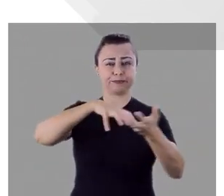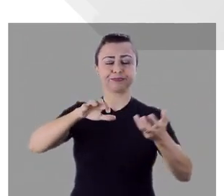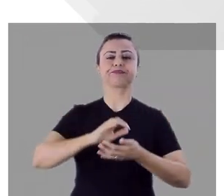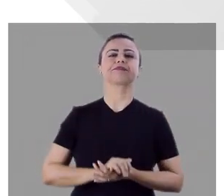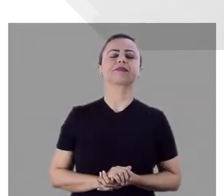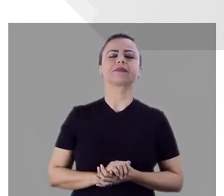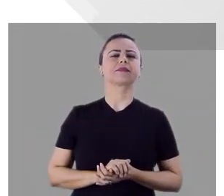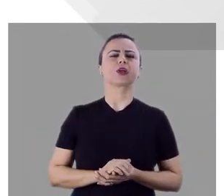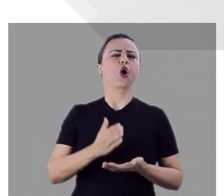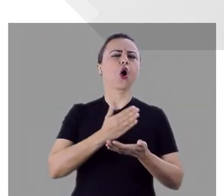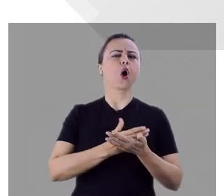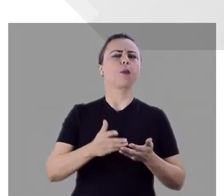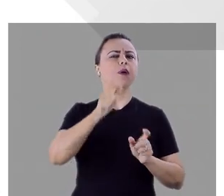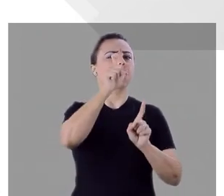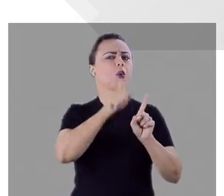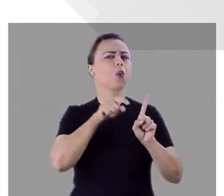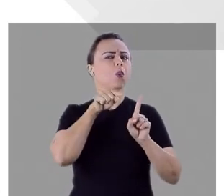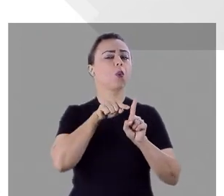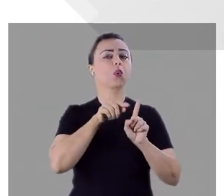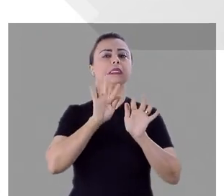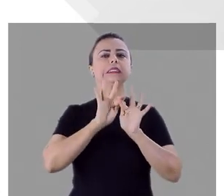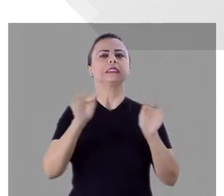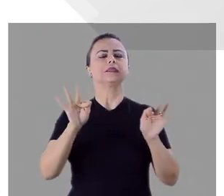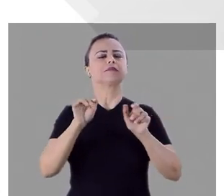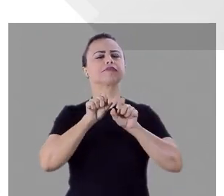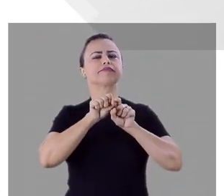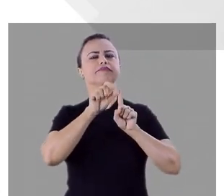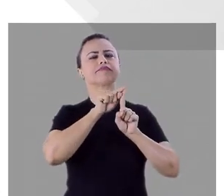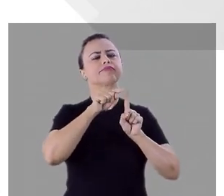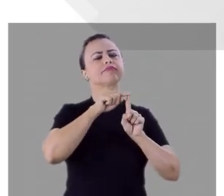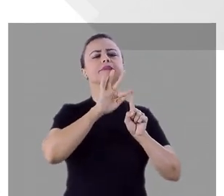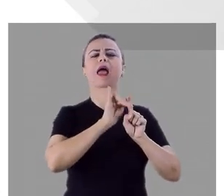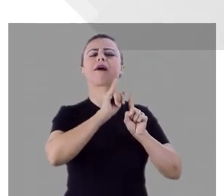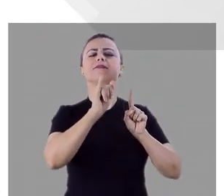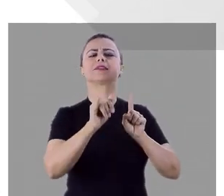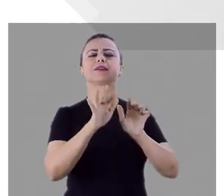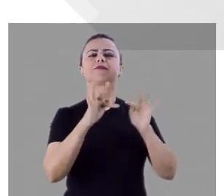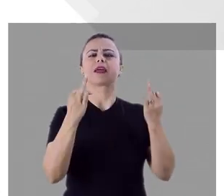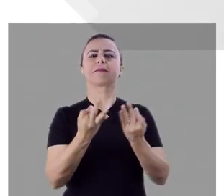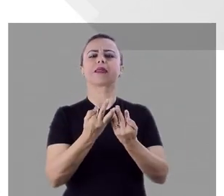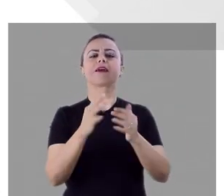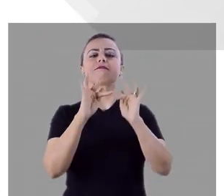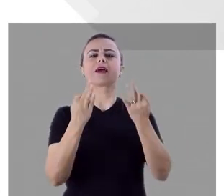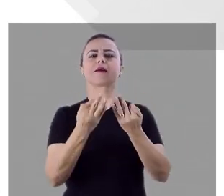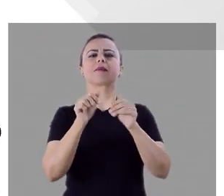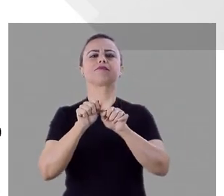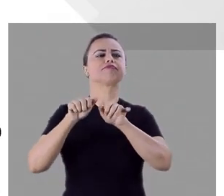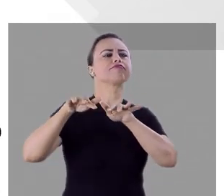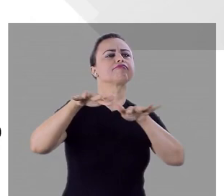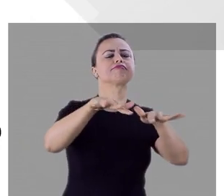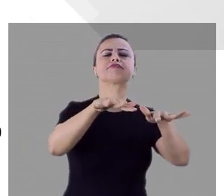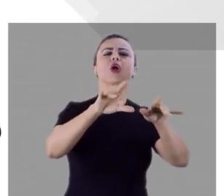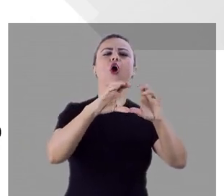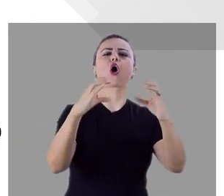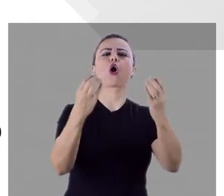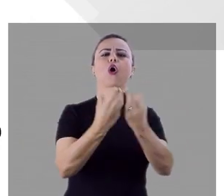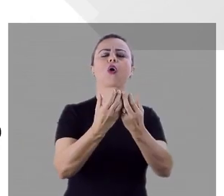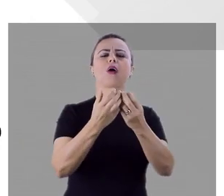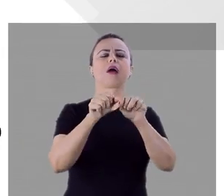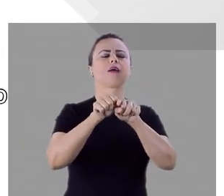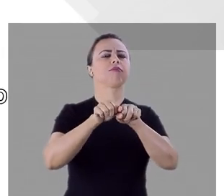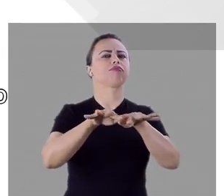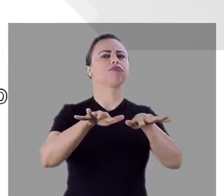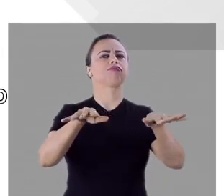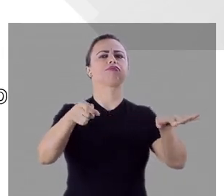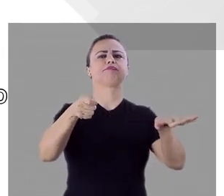avassaladoras. Tudo começa com um simples transmissor. Uma pessoa que passa para o seu grupo familiar, que espalha para sua comunidade